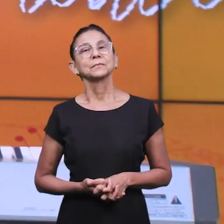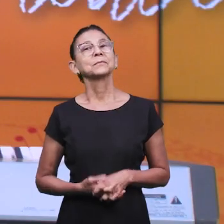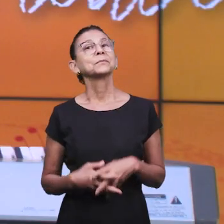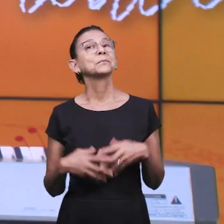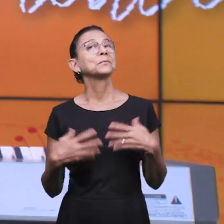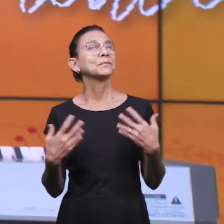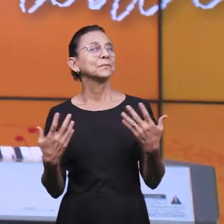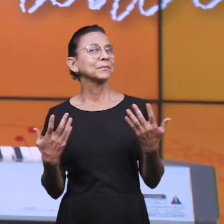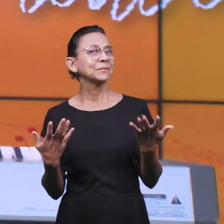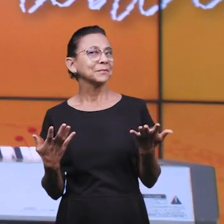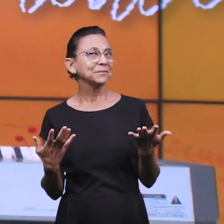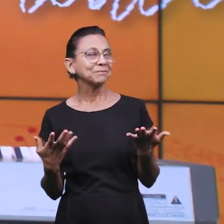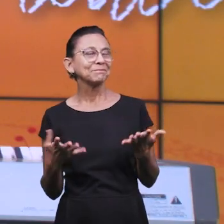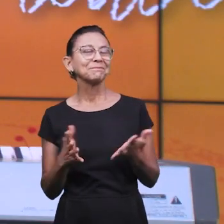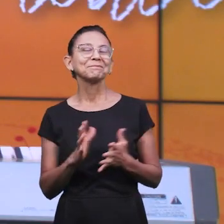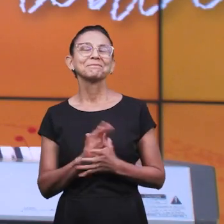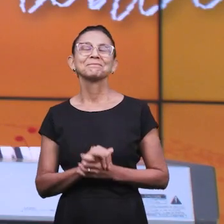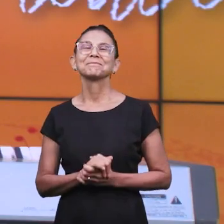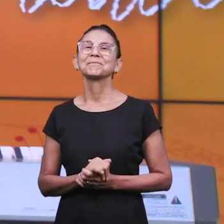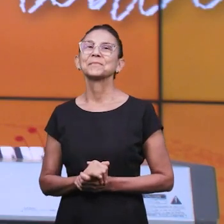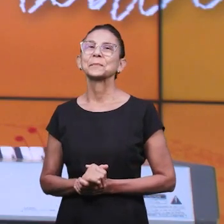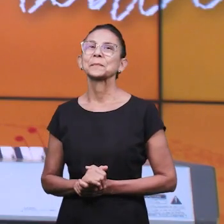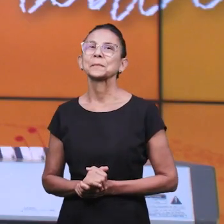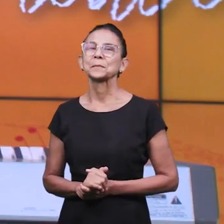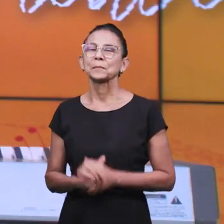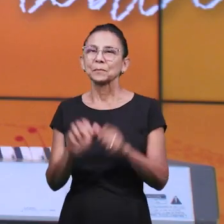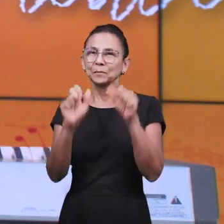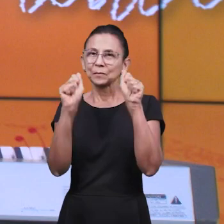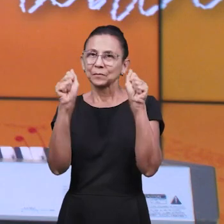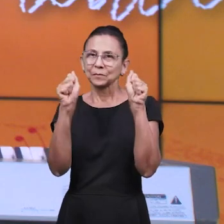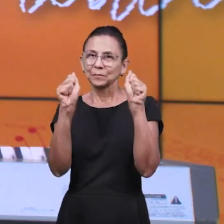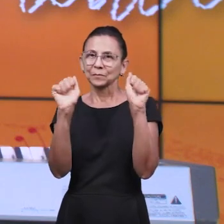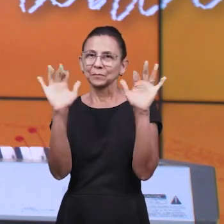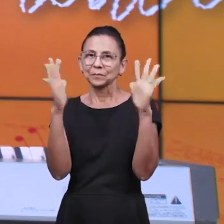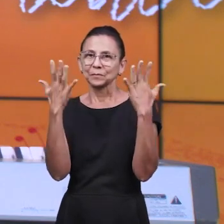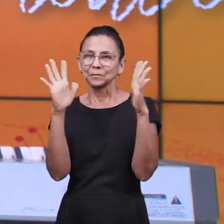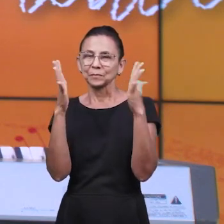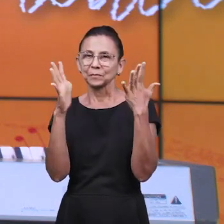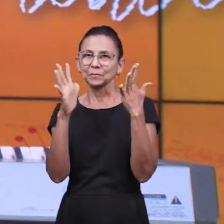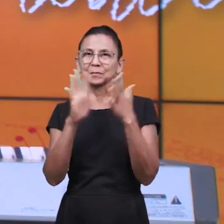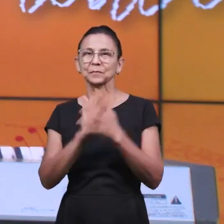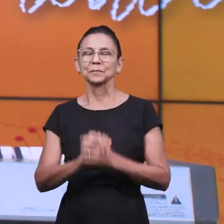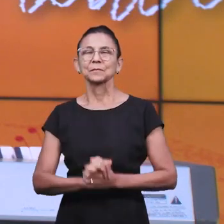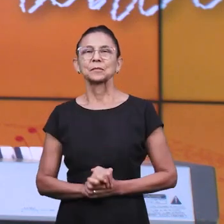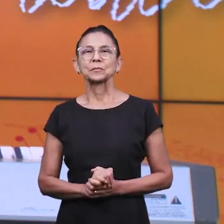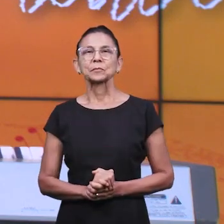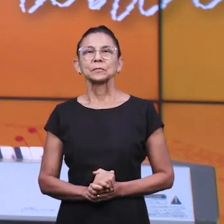E agora, então, bem devagar, nós vamos tocar de mãos juntas. Vamos lá.